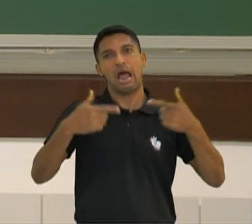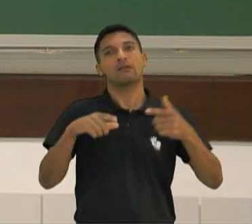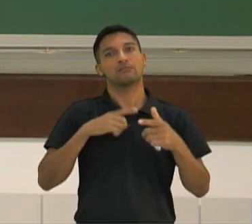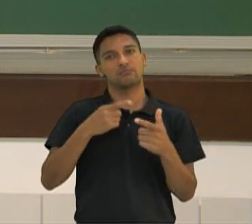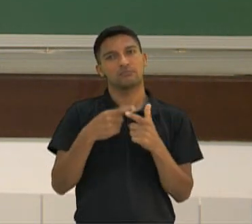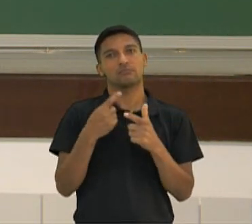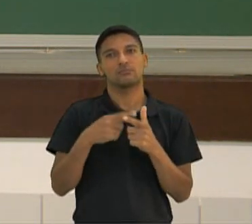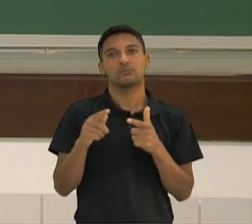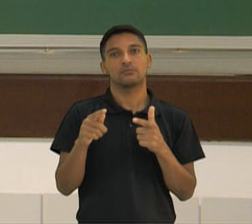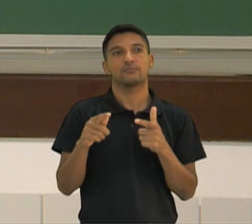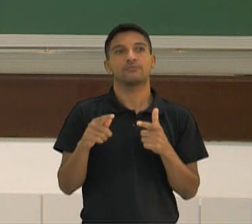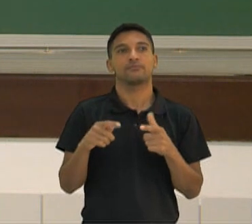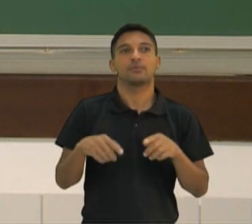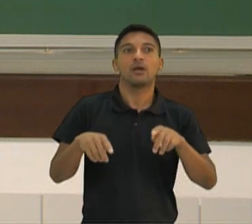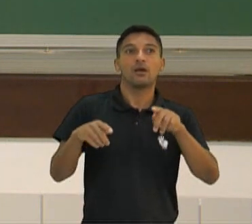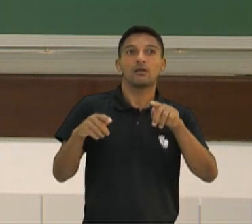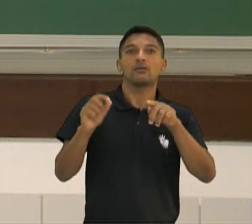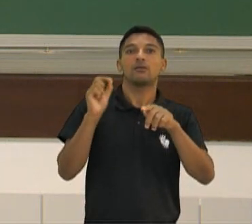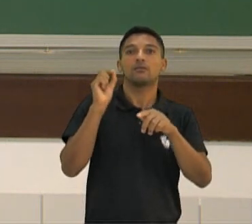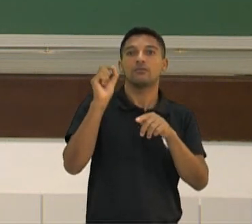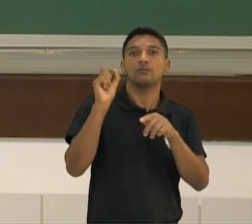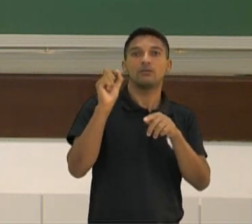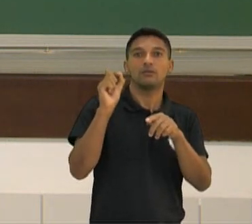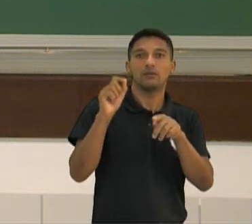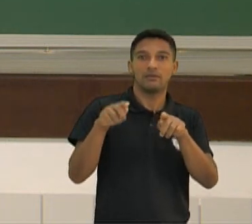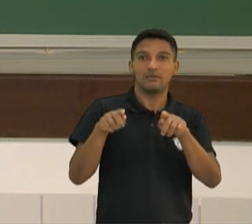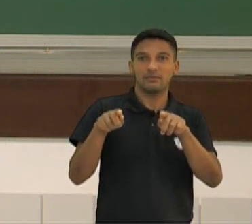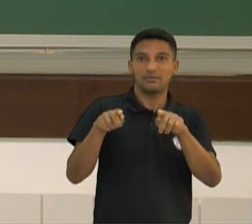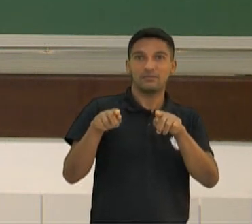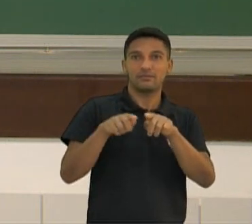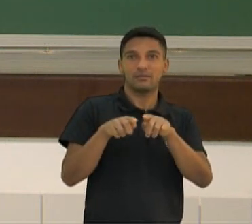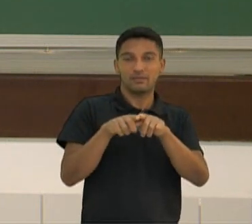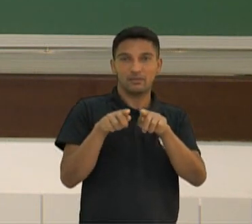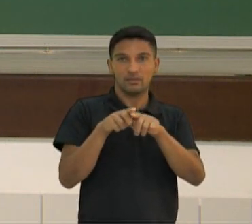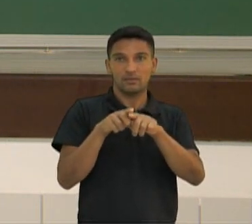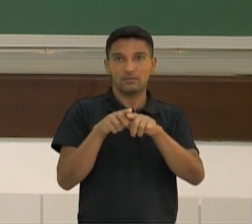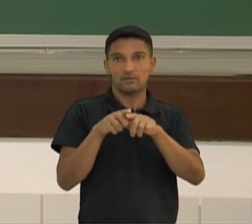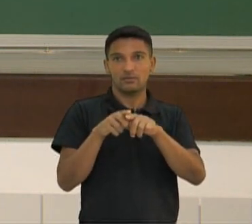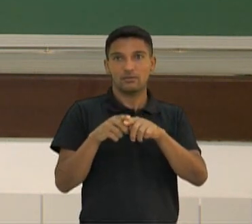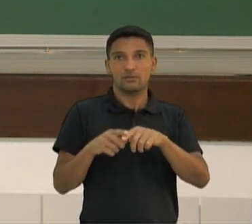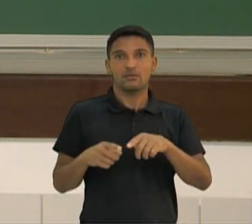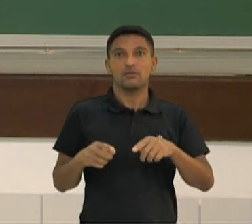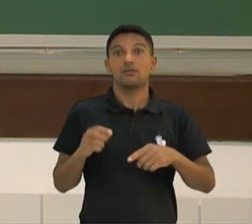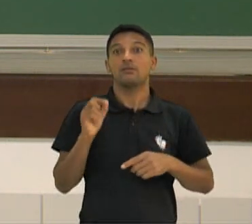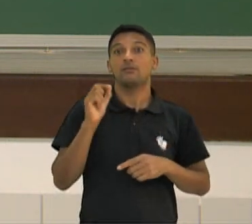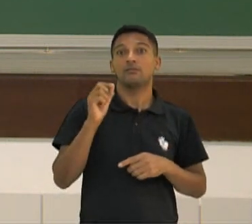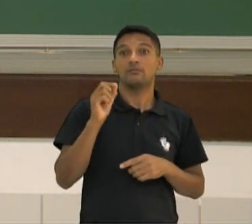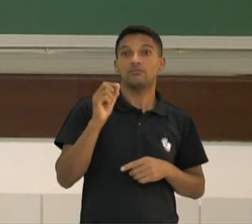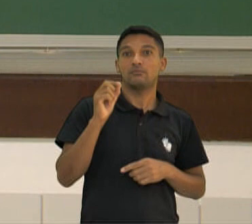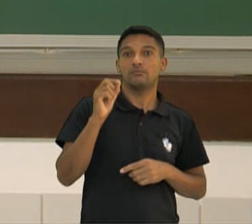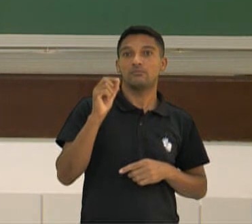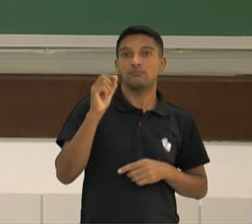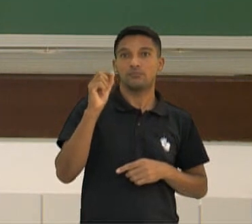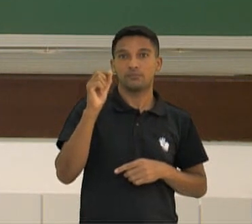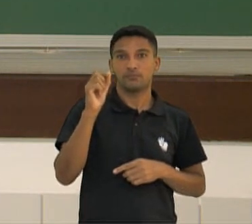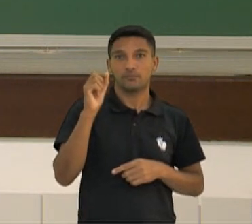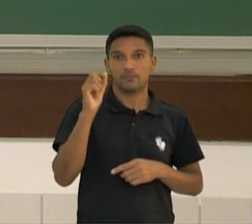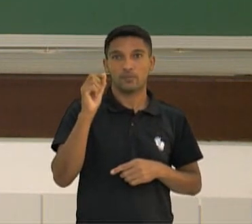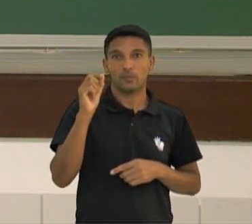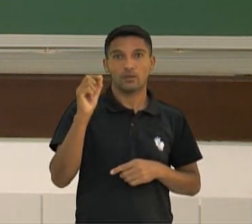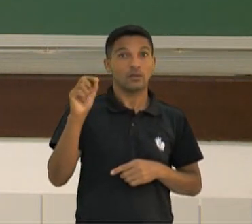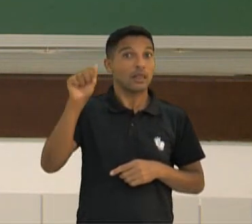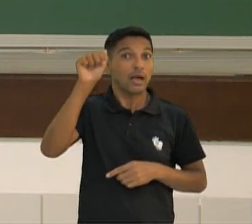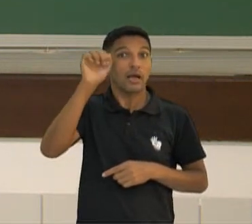essa grande taxa de pobreza, os índices populacionais mais baixos, né? Mas a questão é que um